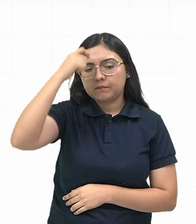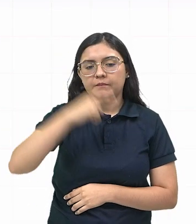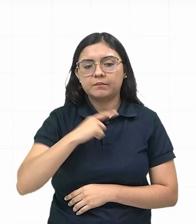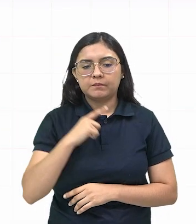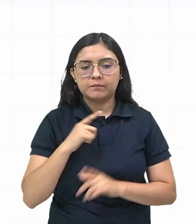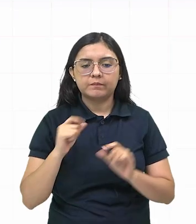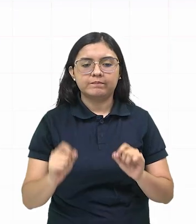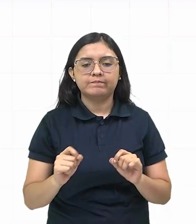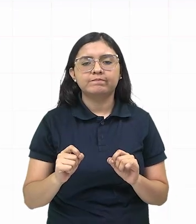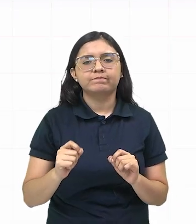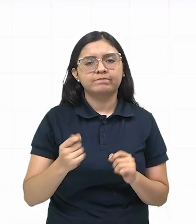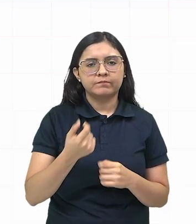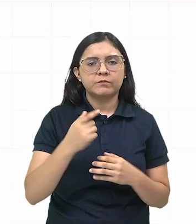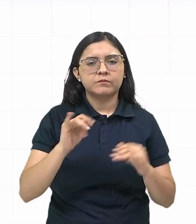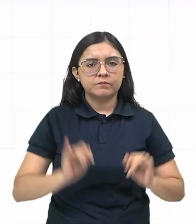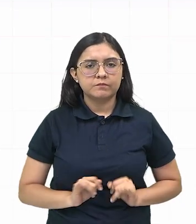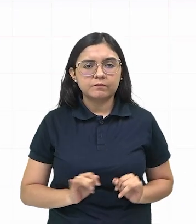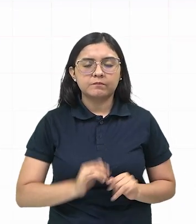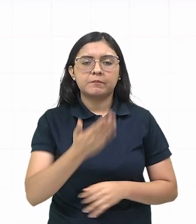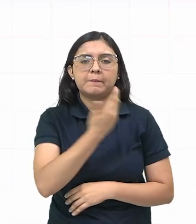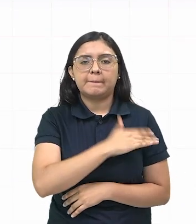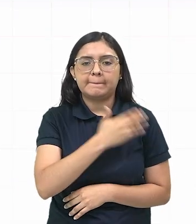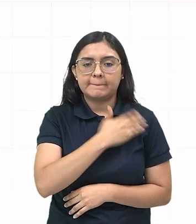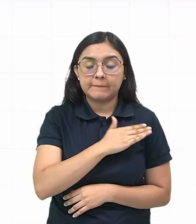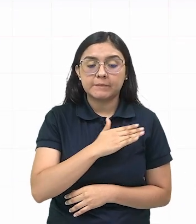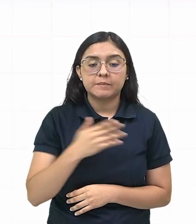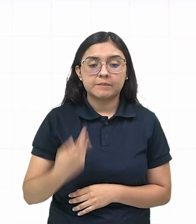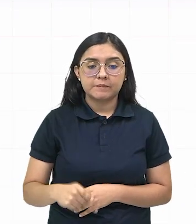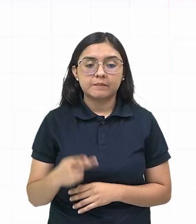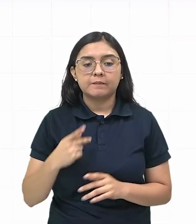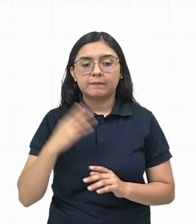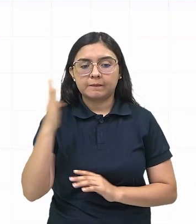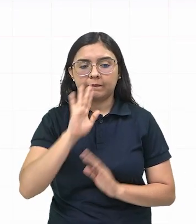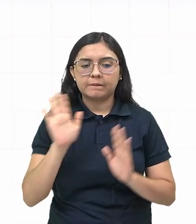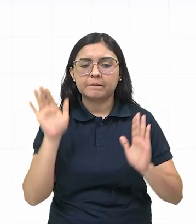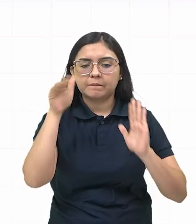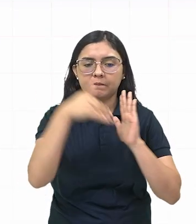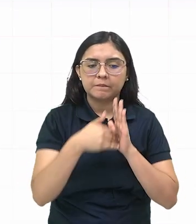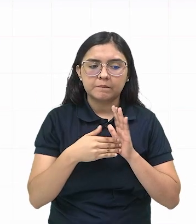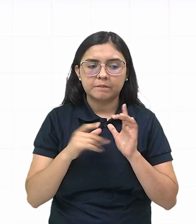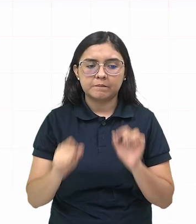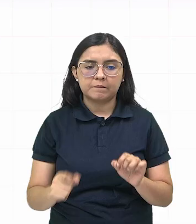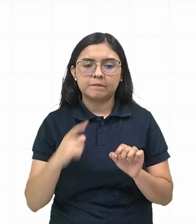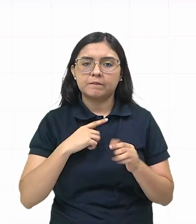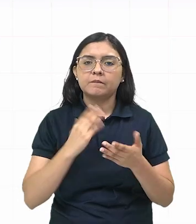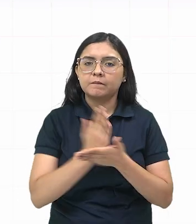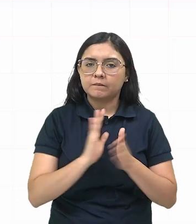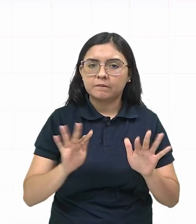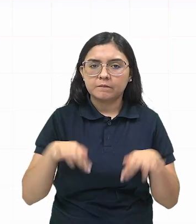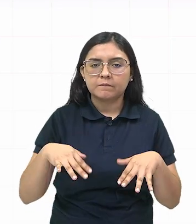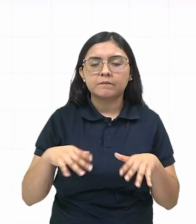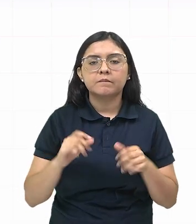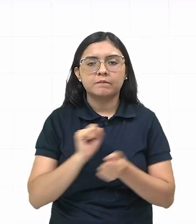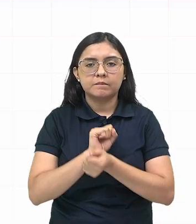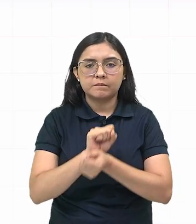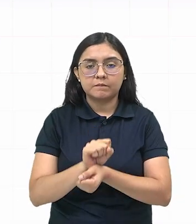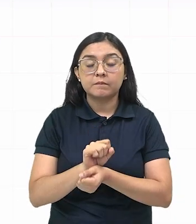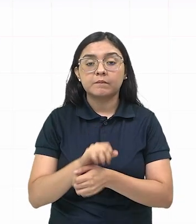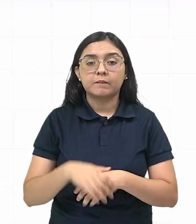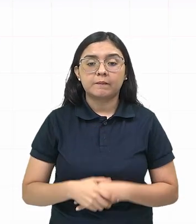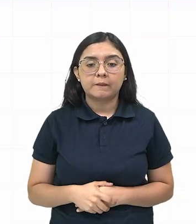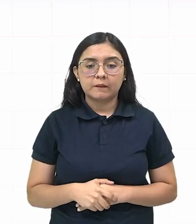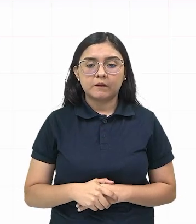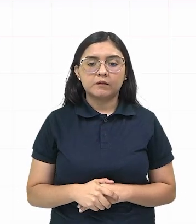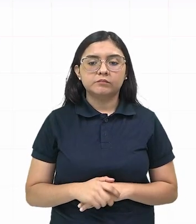processos assim de preconceito muito grande. O Brasil foi um dos últimos países a abolir a escravidão. Então, essa coisa